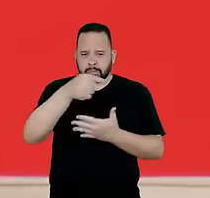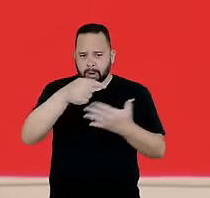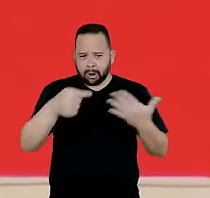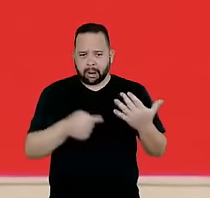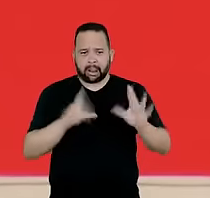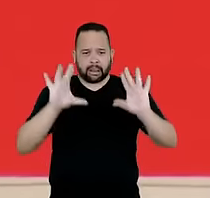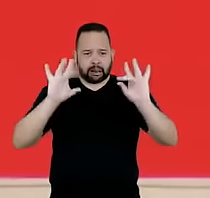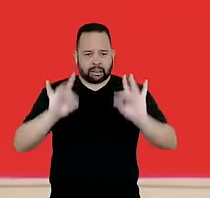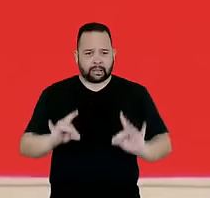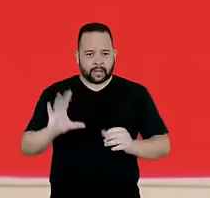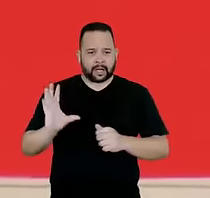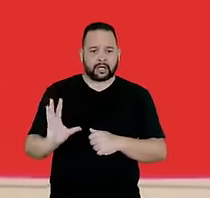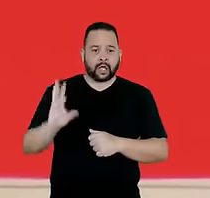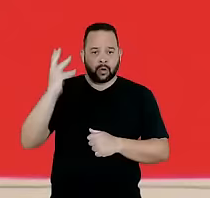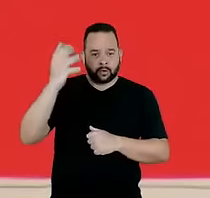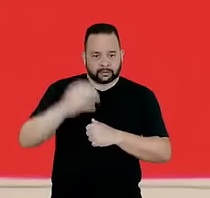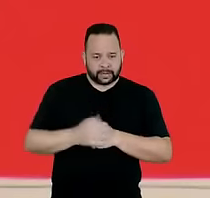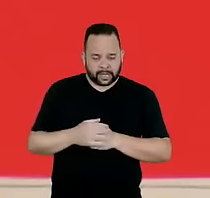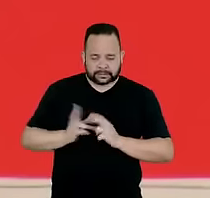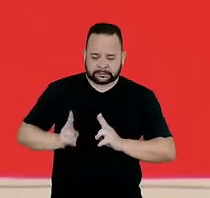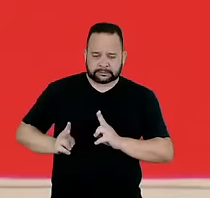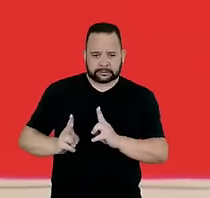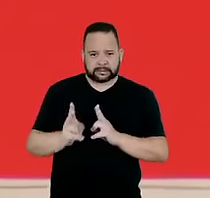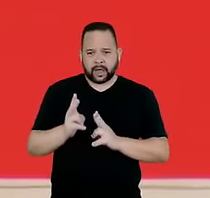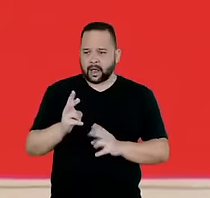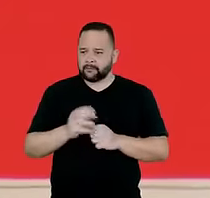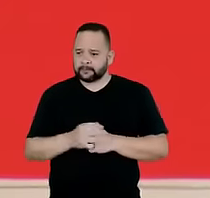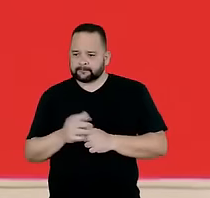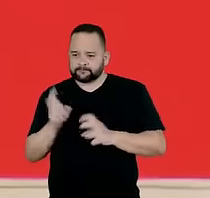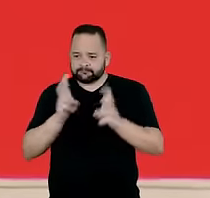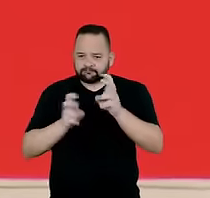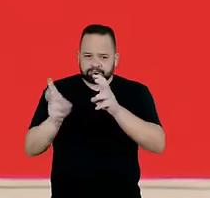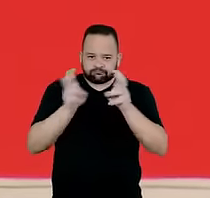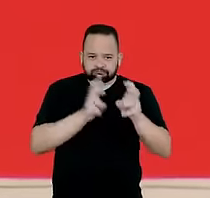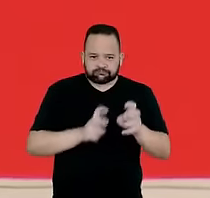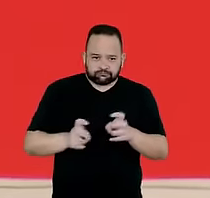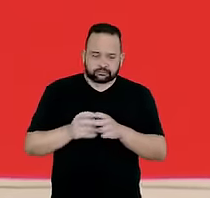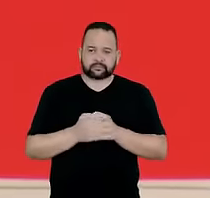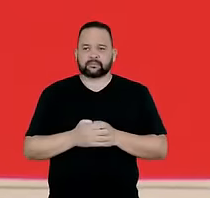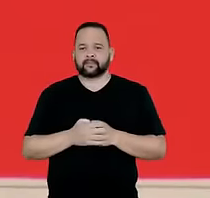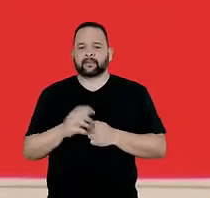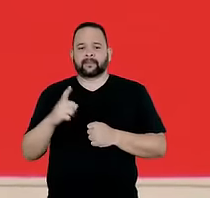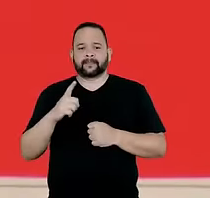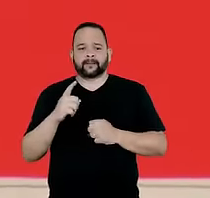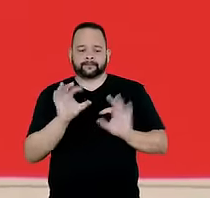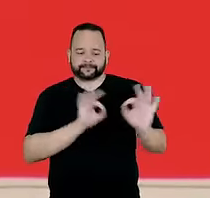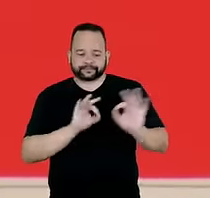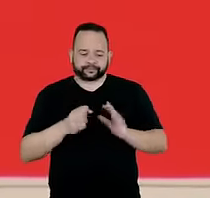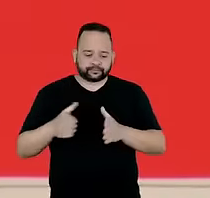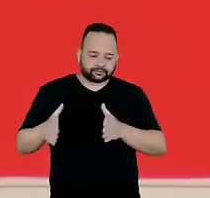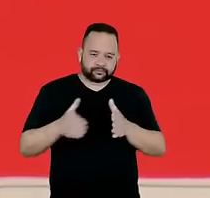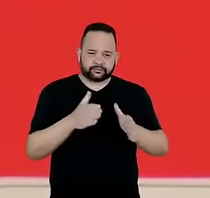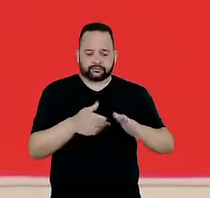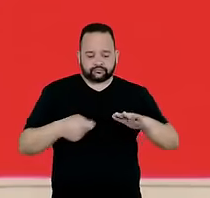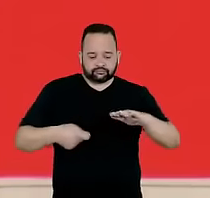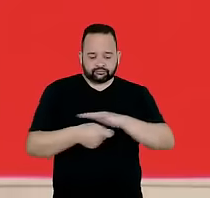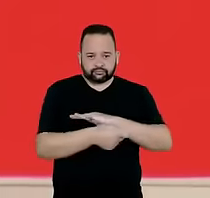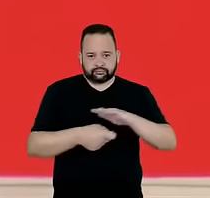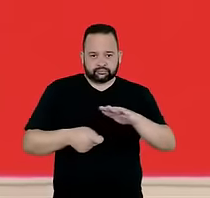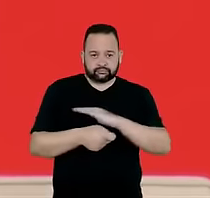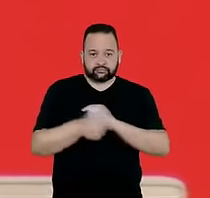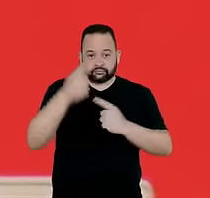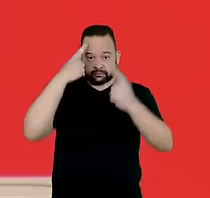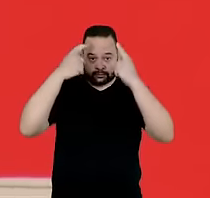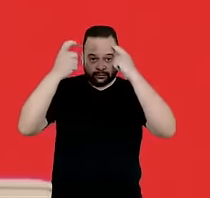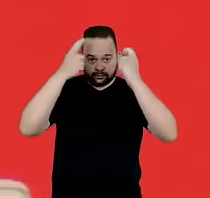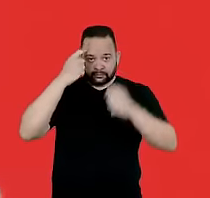a toda hora o tempo todo Incluindo aí os caminhos para investimento inovação e busca das